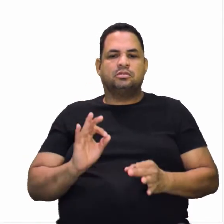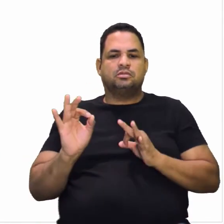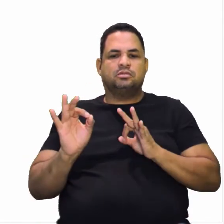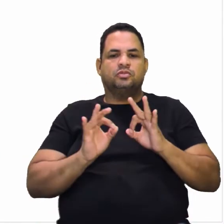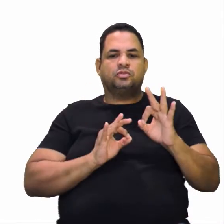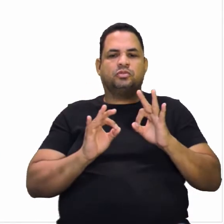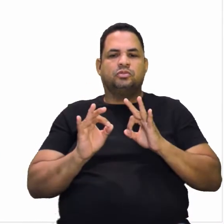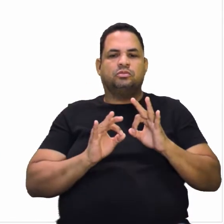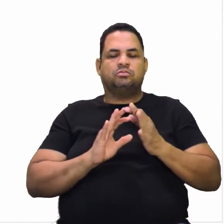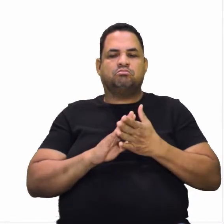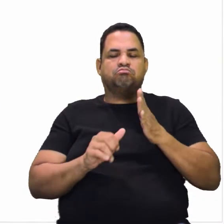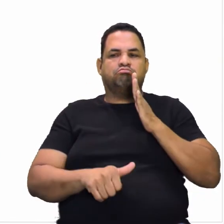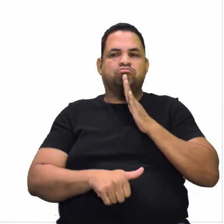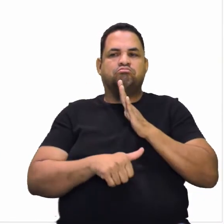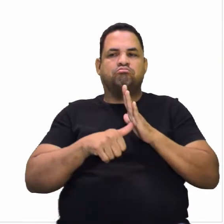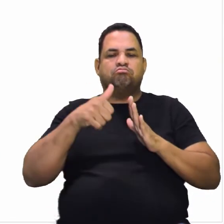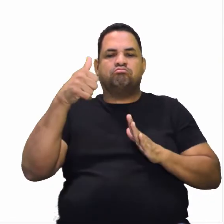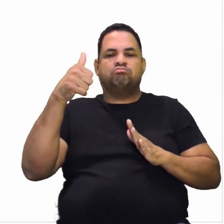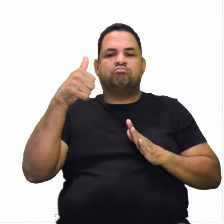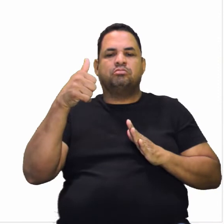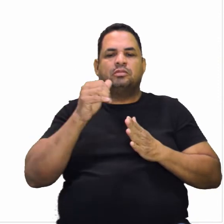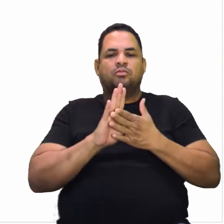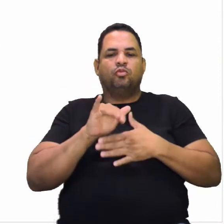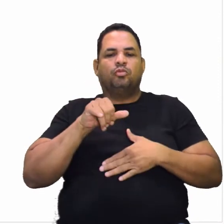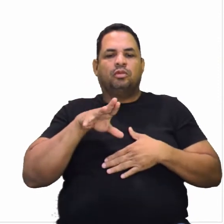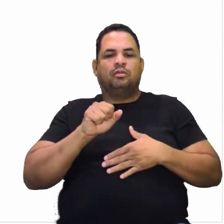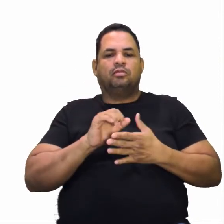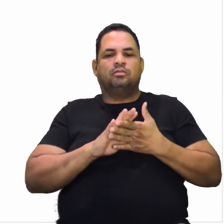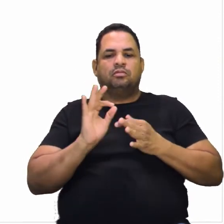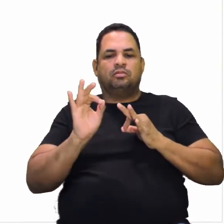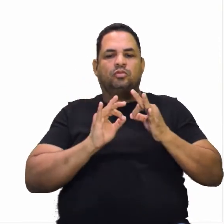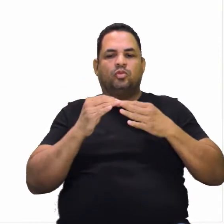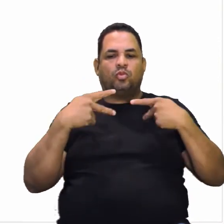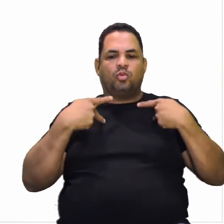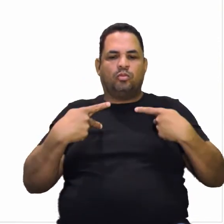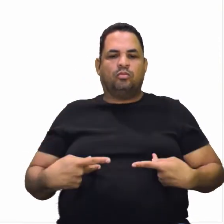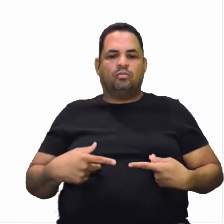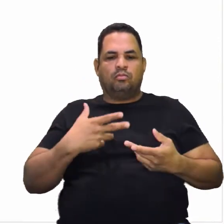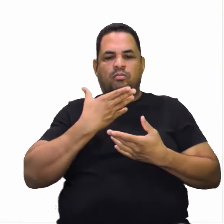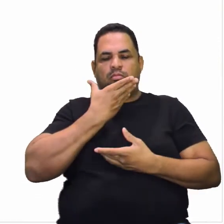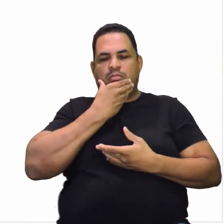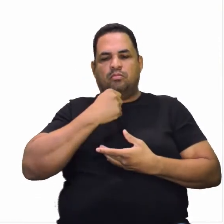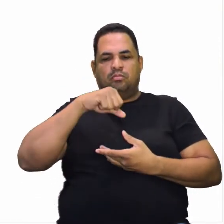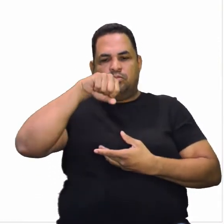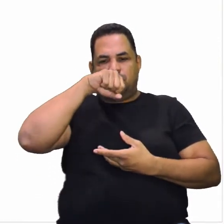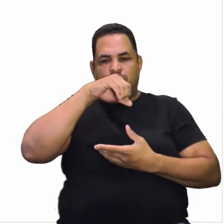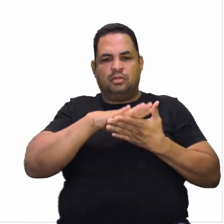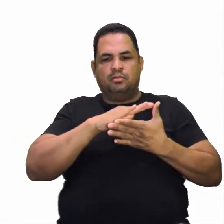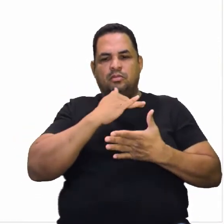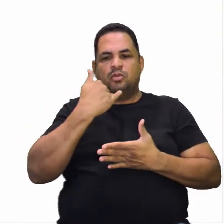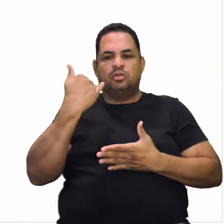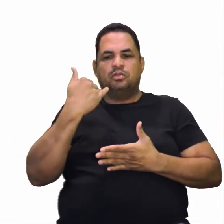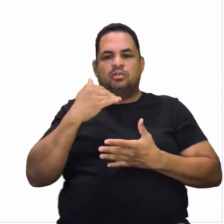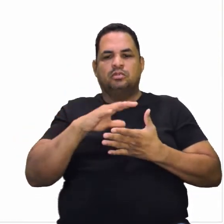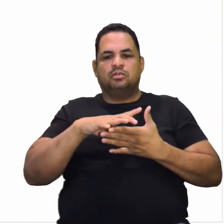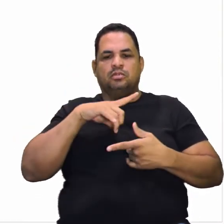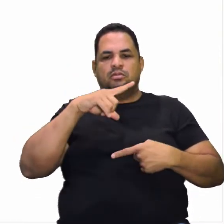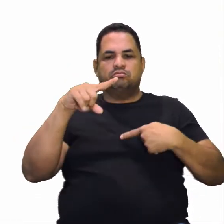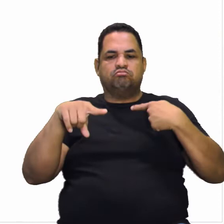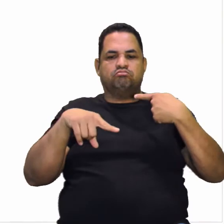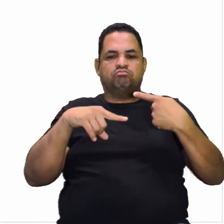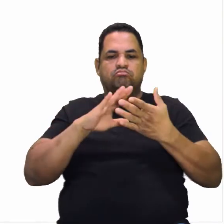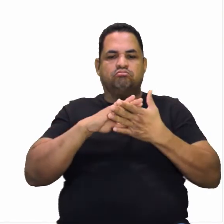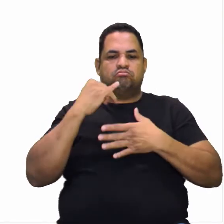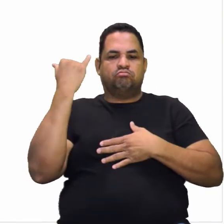quem criou a primeira múmia. Ao preparar o corpo do pai assassinado, tem um papel importante